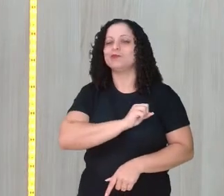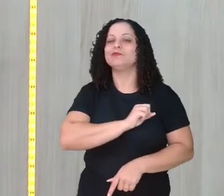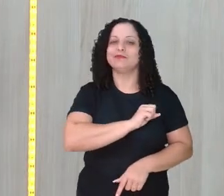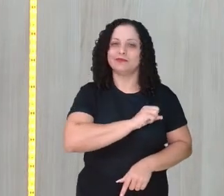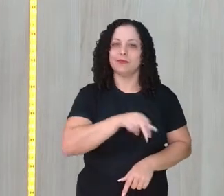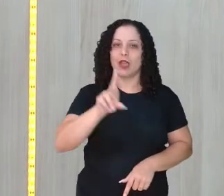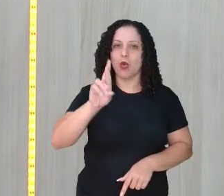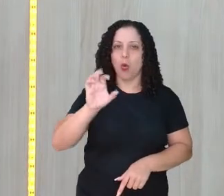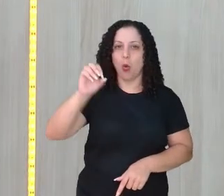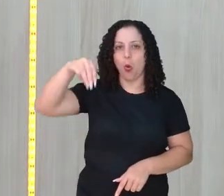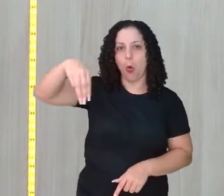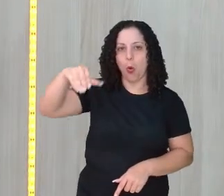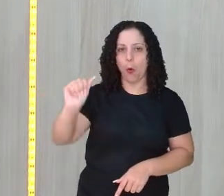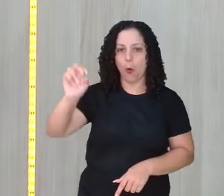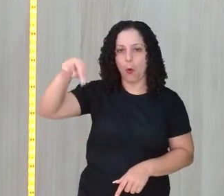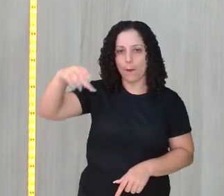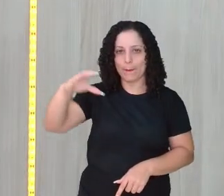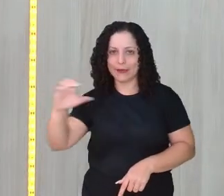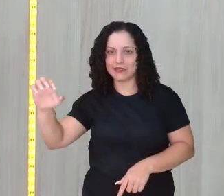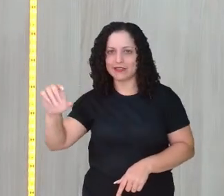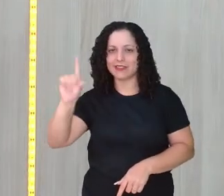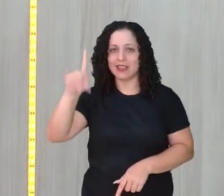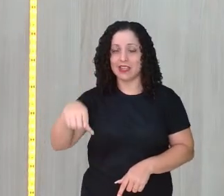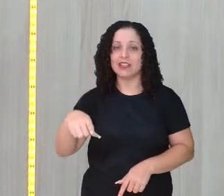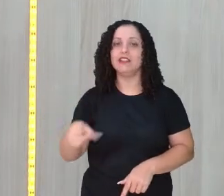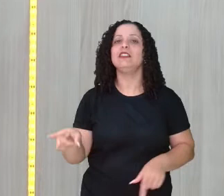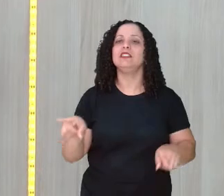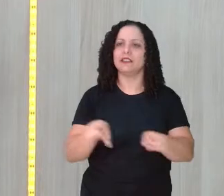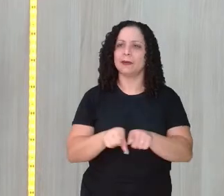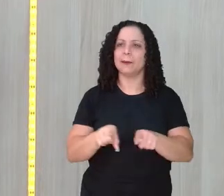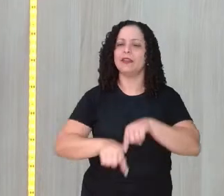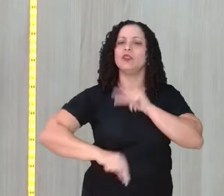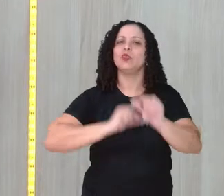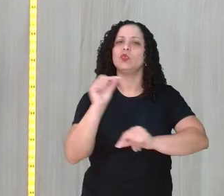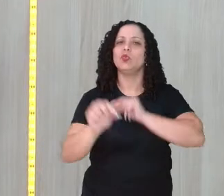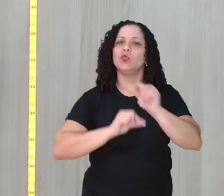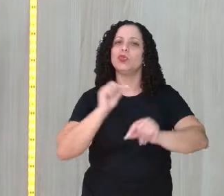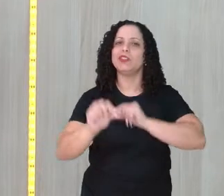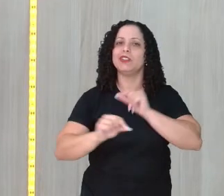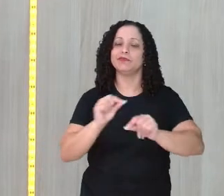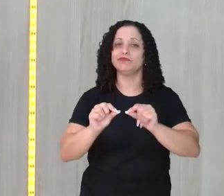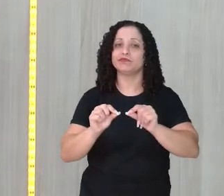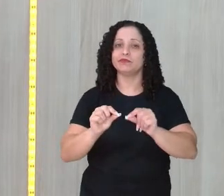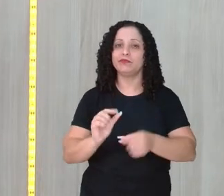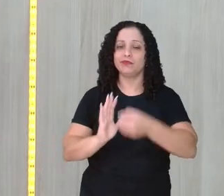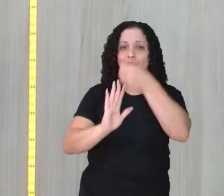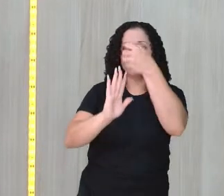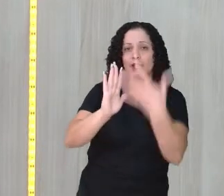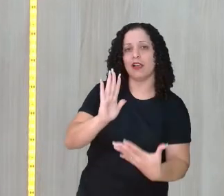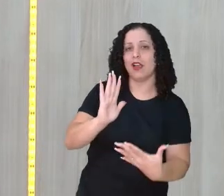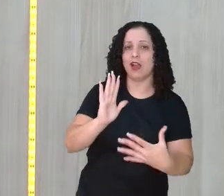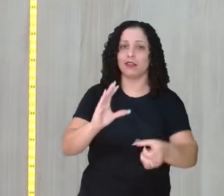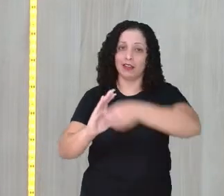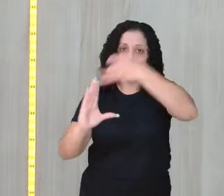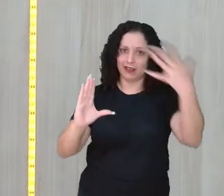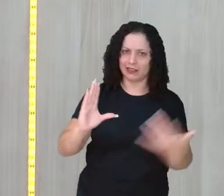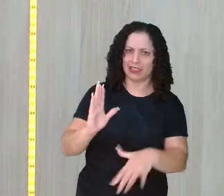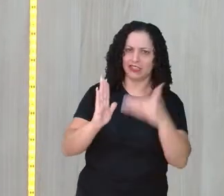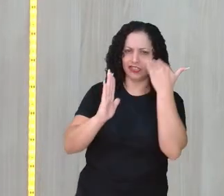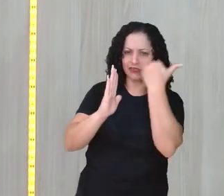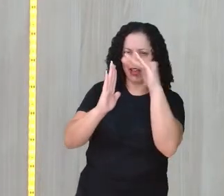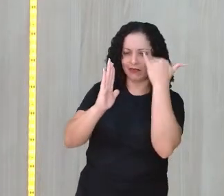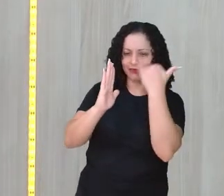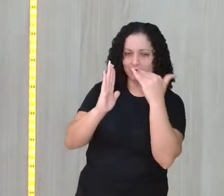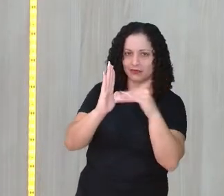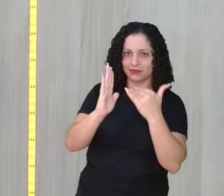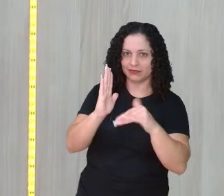principalmente narrativo, porque seria a função principal dele. Mas ele contém elementos descritivos. Isso.